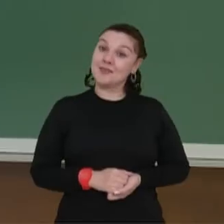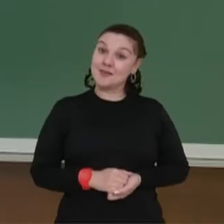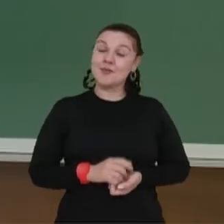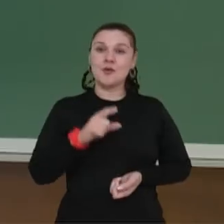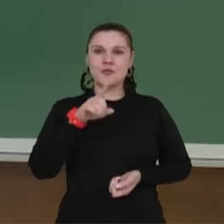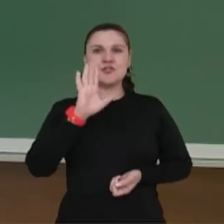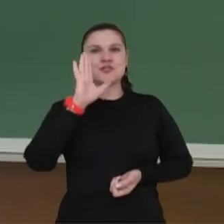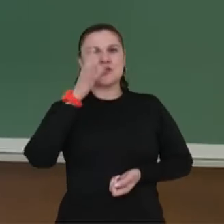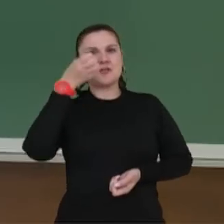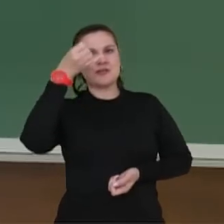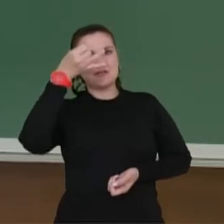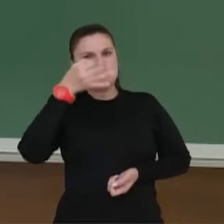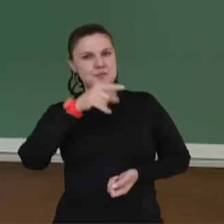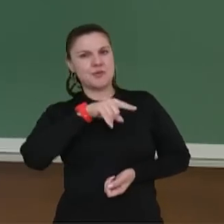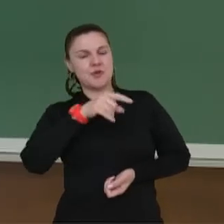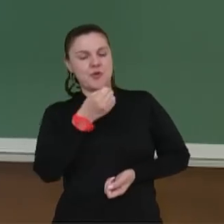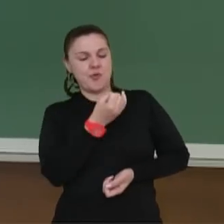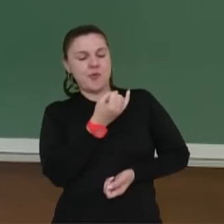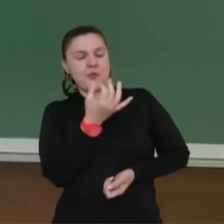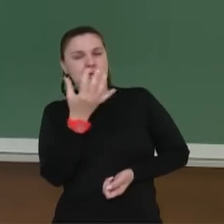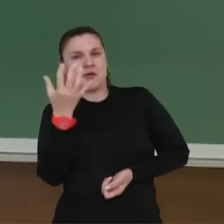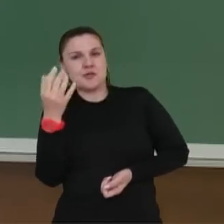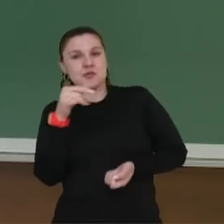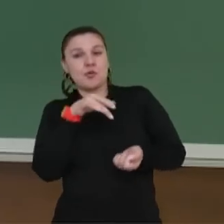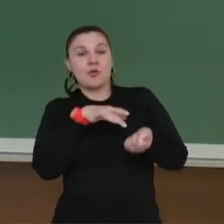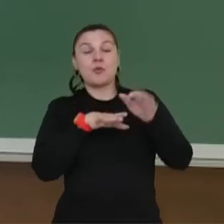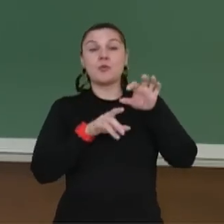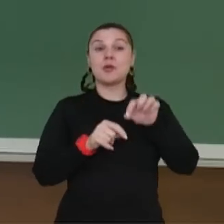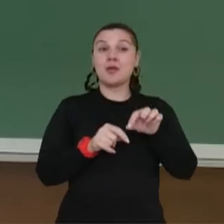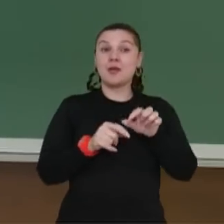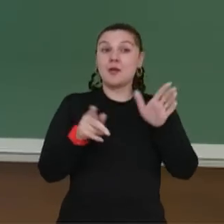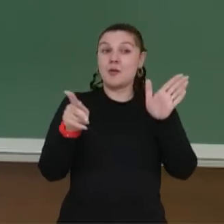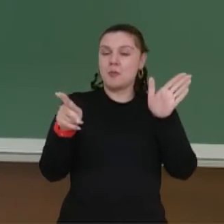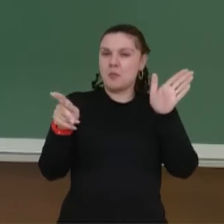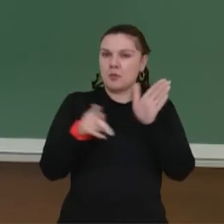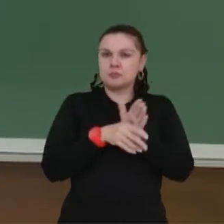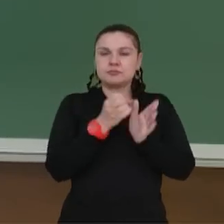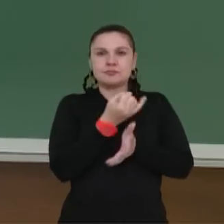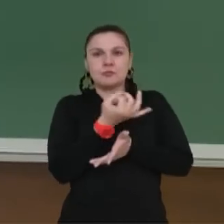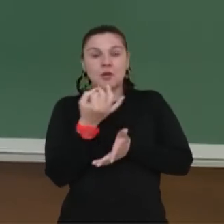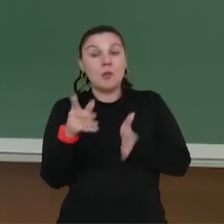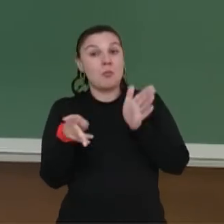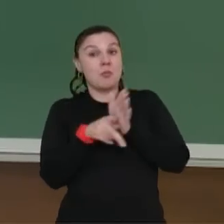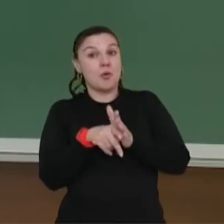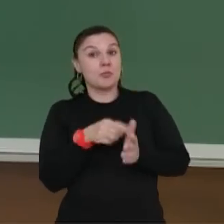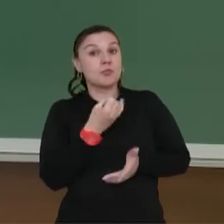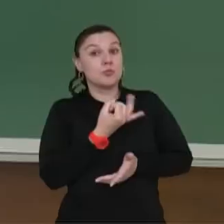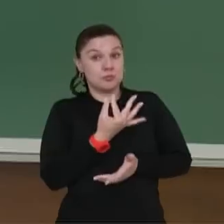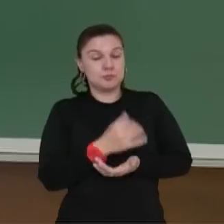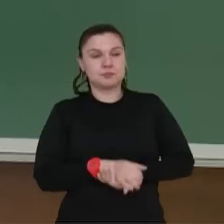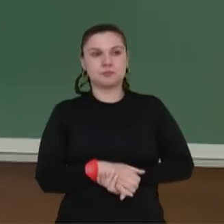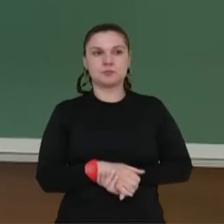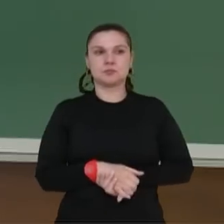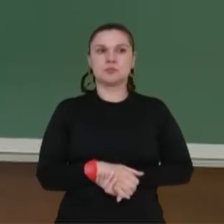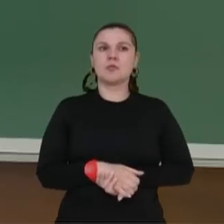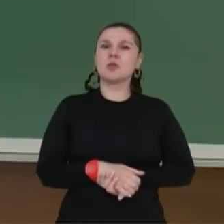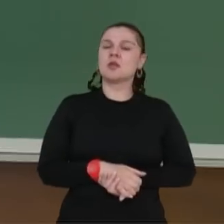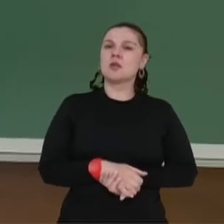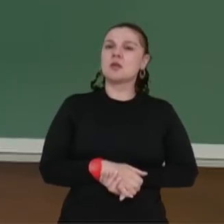Então nós já falamos que variável quantitativa é uma variável que me apresenta a resposta na forma de números,